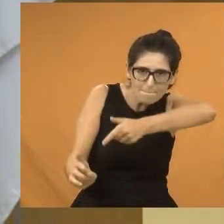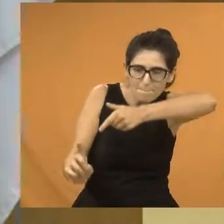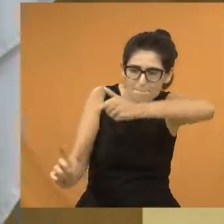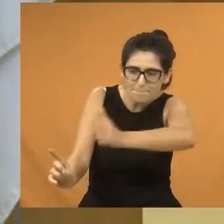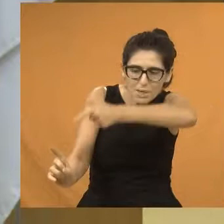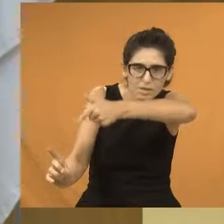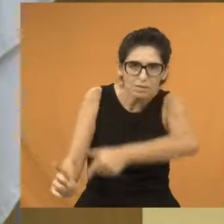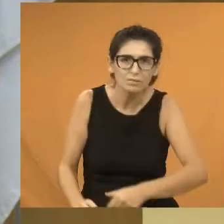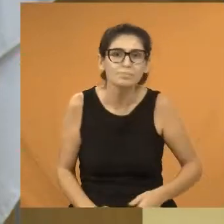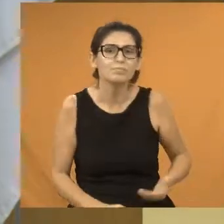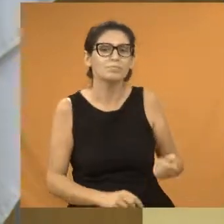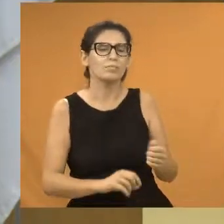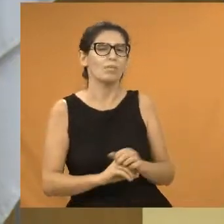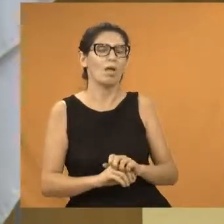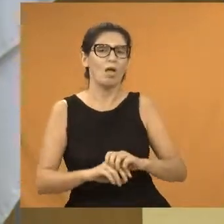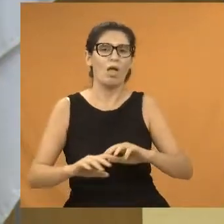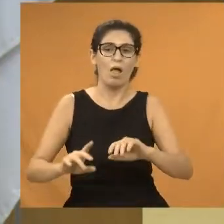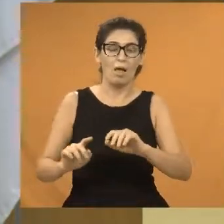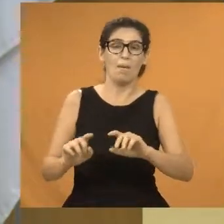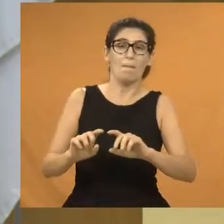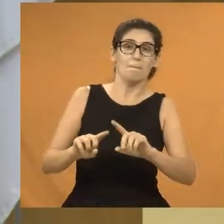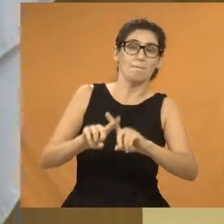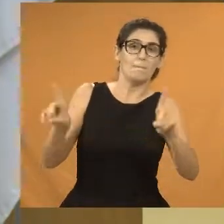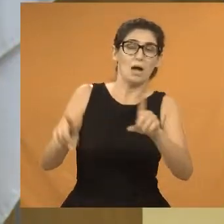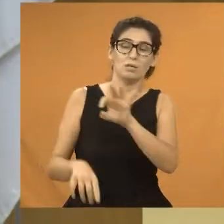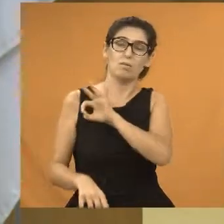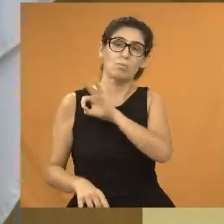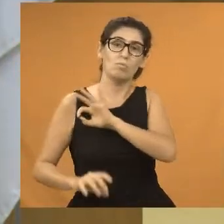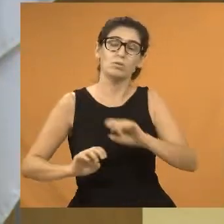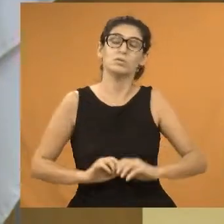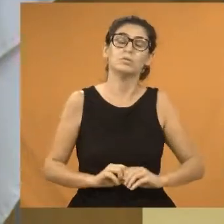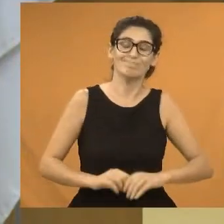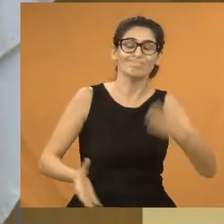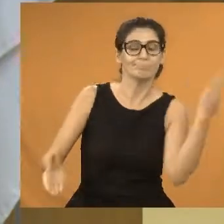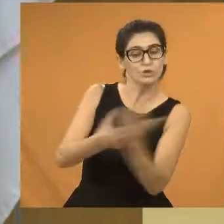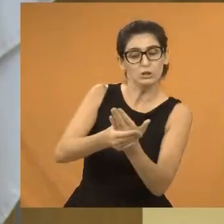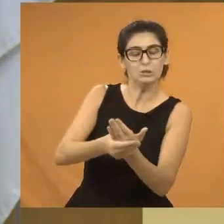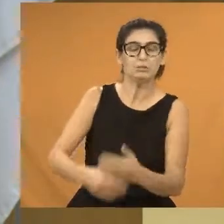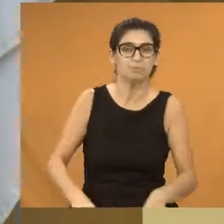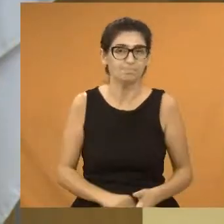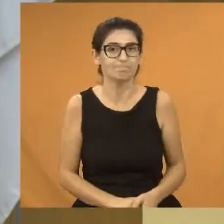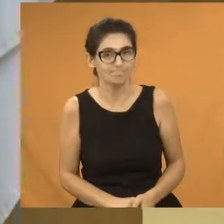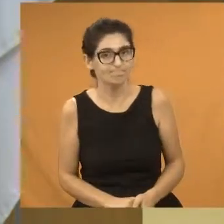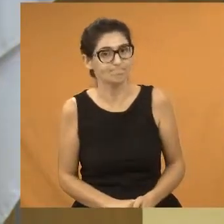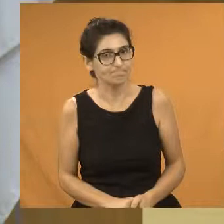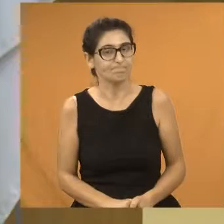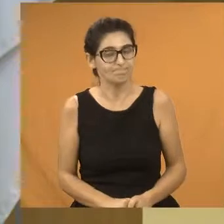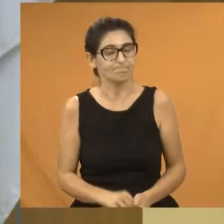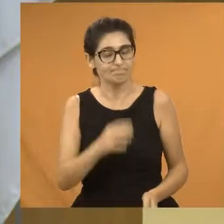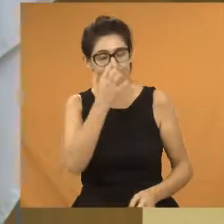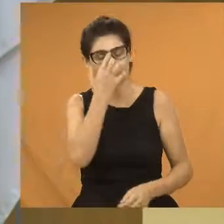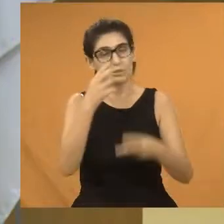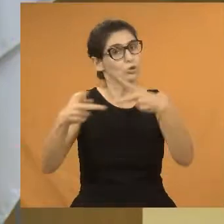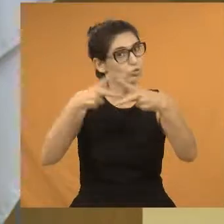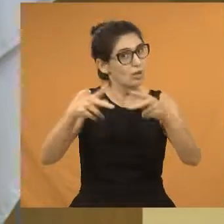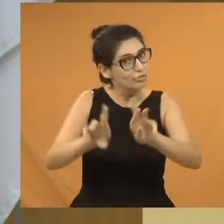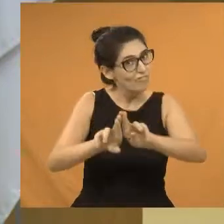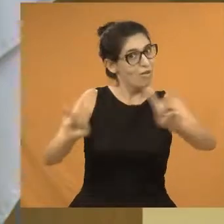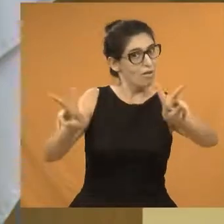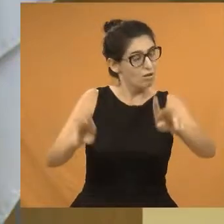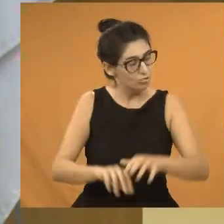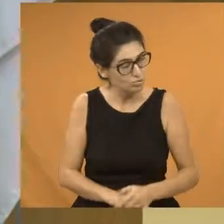de vez de ser condecorados, eles vão responder por homicídio doloso, estão afastados aí